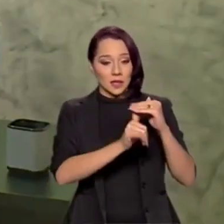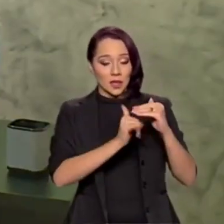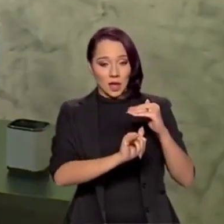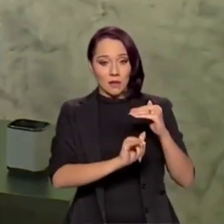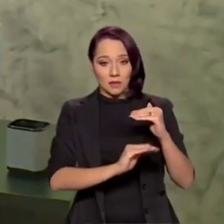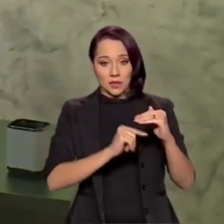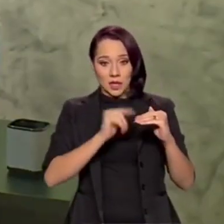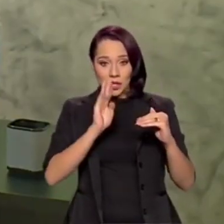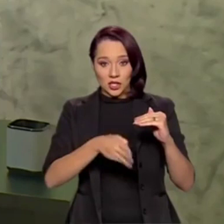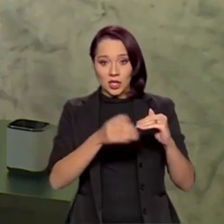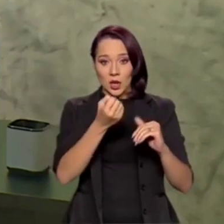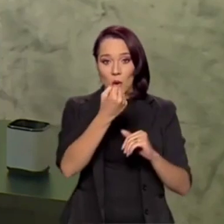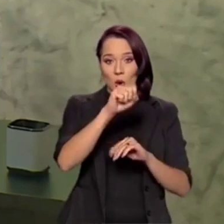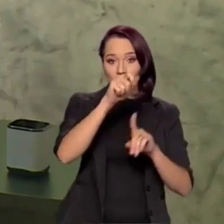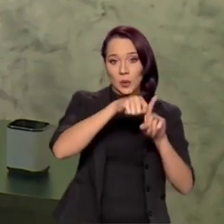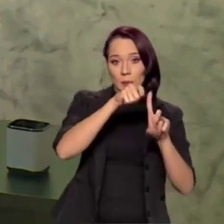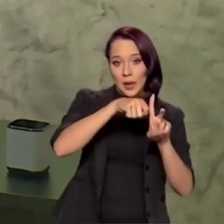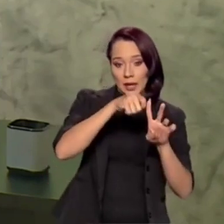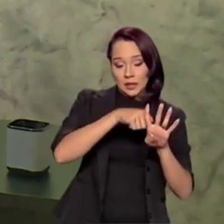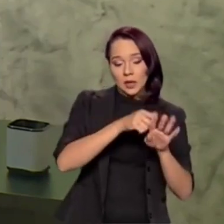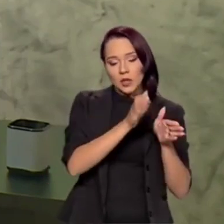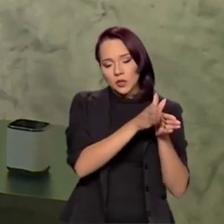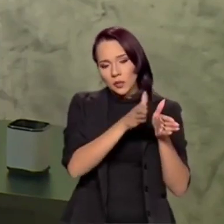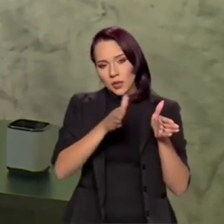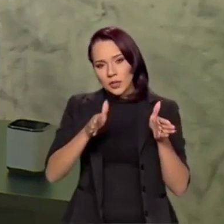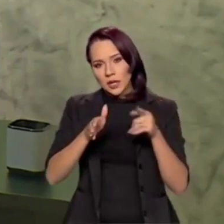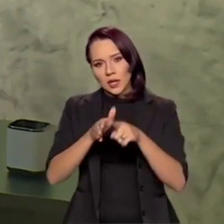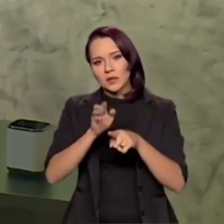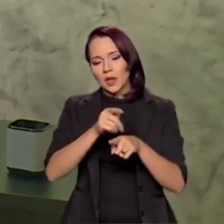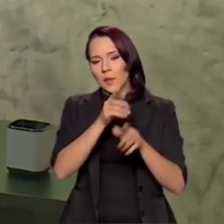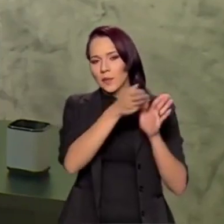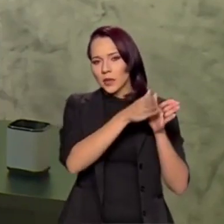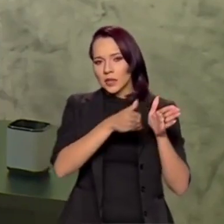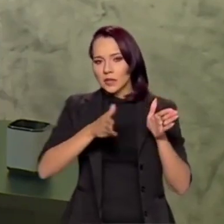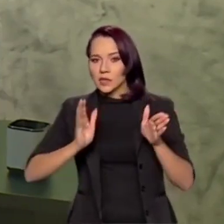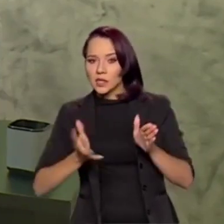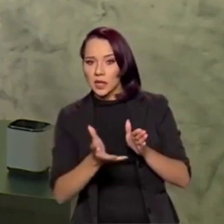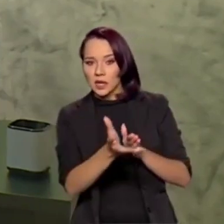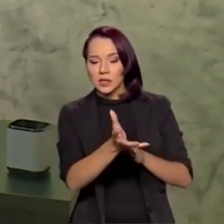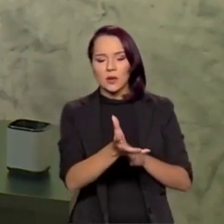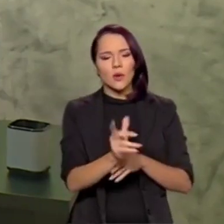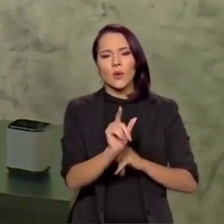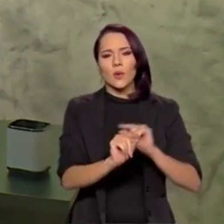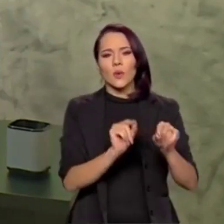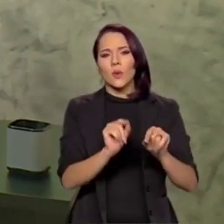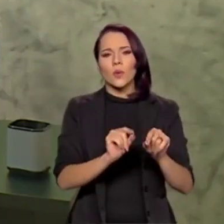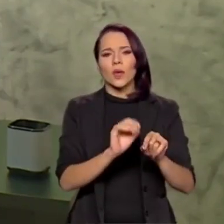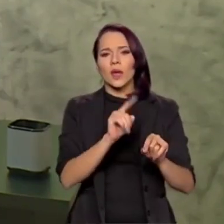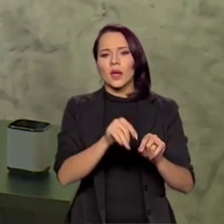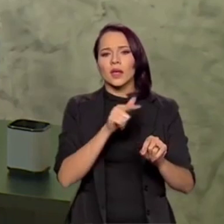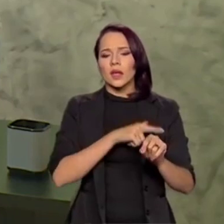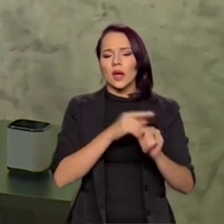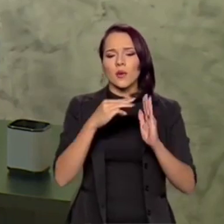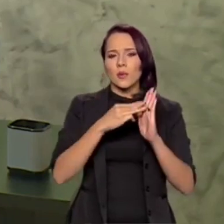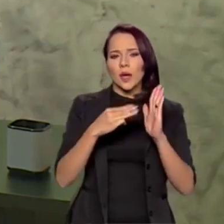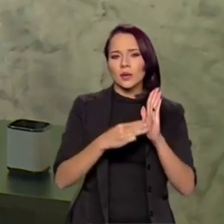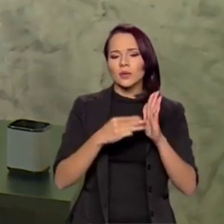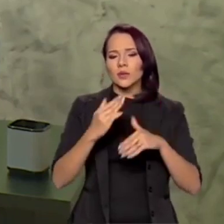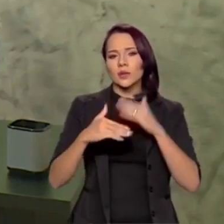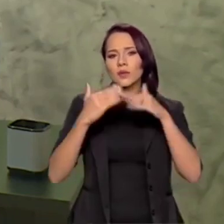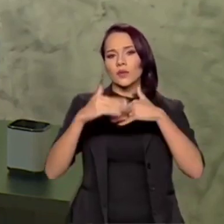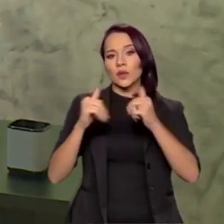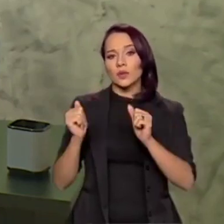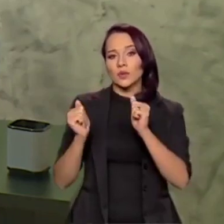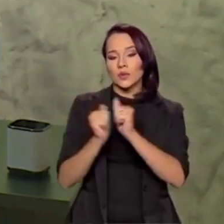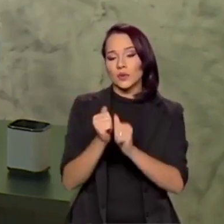passaram por 8 meses de um processo que a gente chama de aceleração, que nada mais é do que uma metodologia desenvolvida